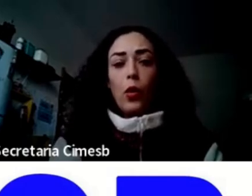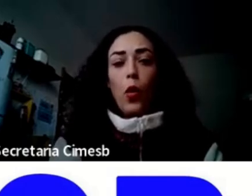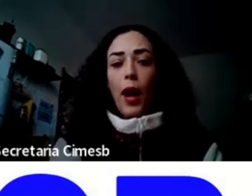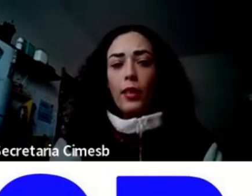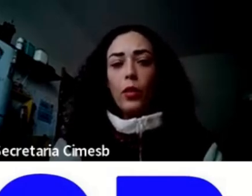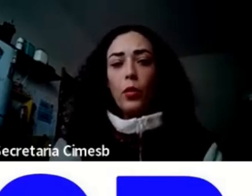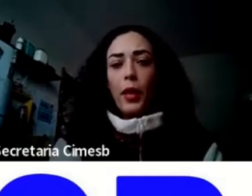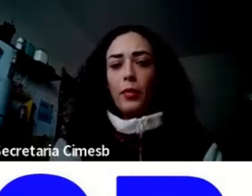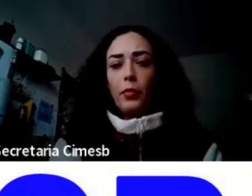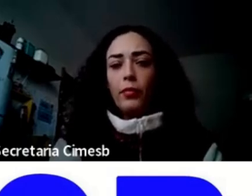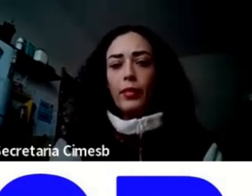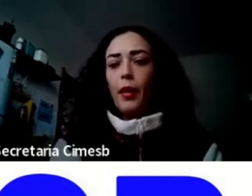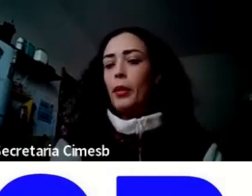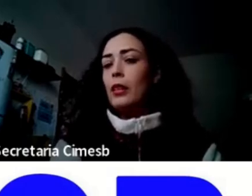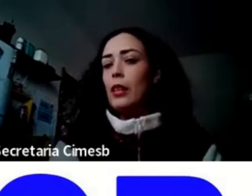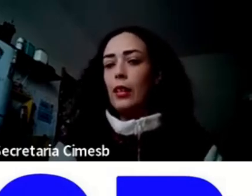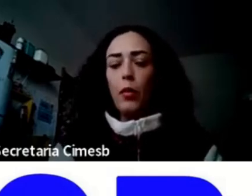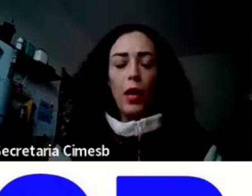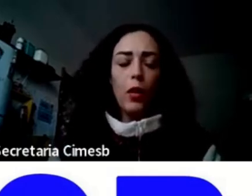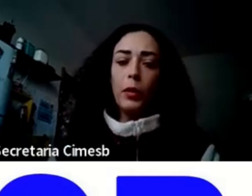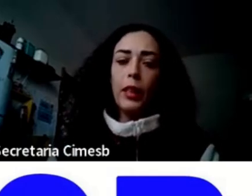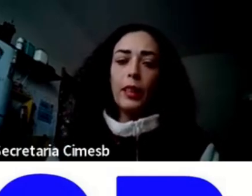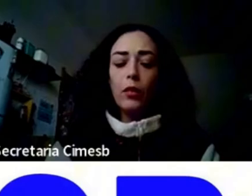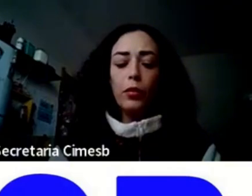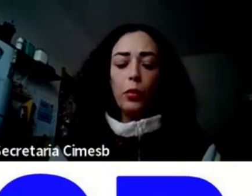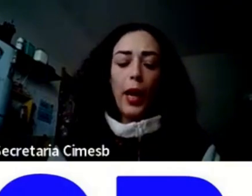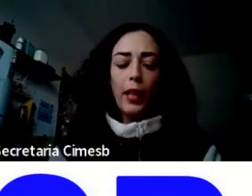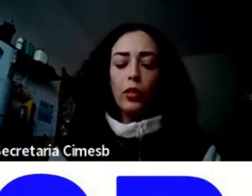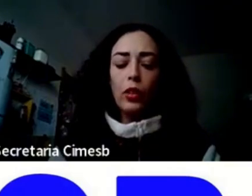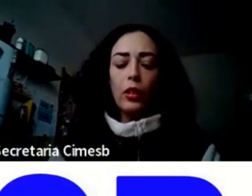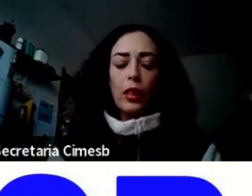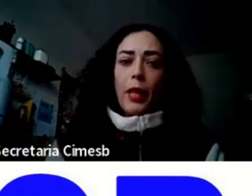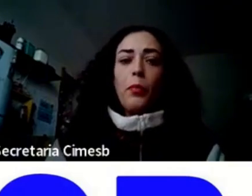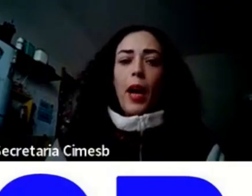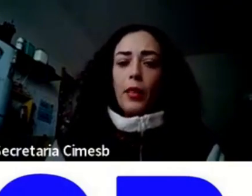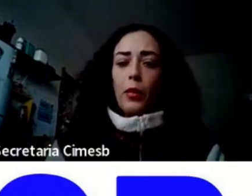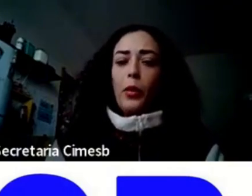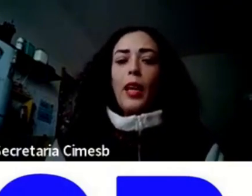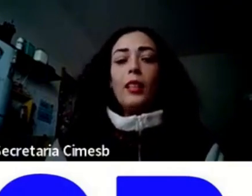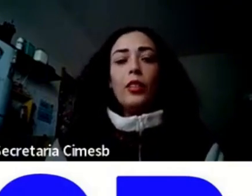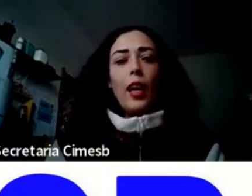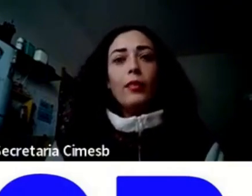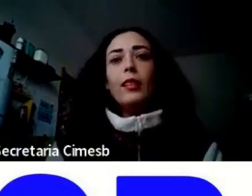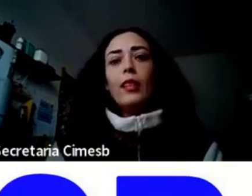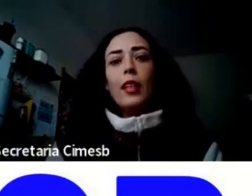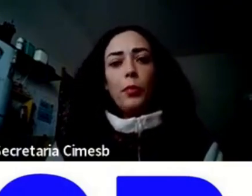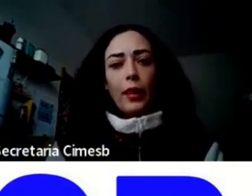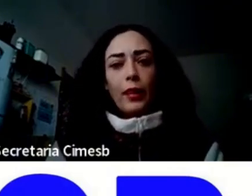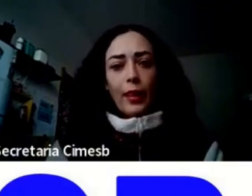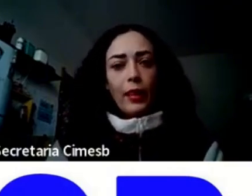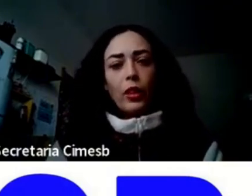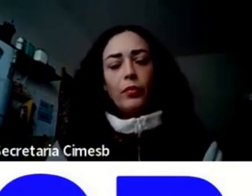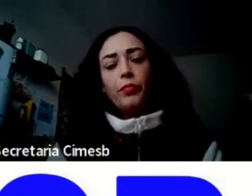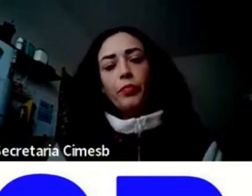felizes, assim, com o básico mesmo, nem precisa ter uma comunicação fluente. Sabendo o básico, ele já se